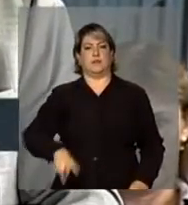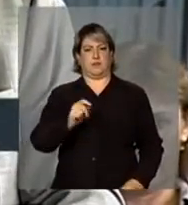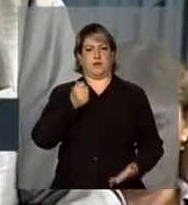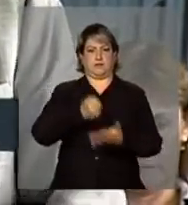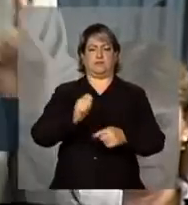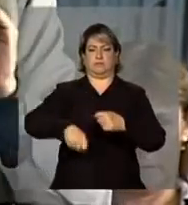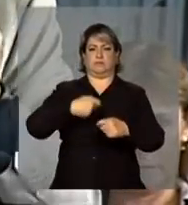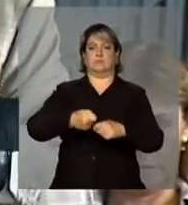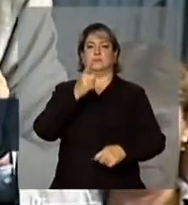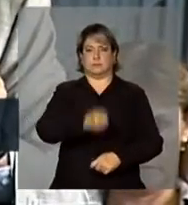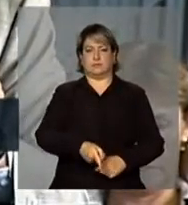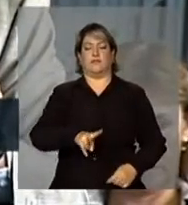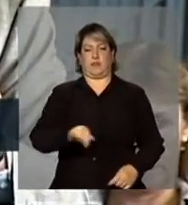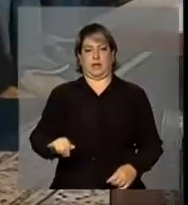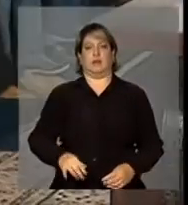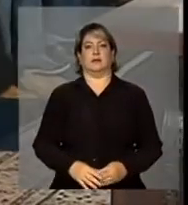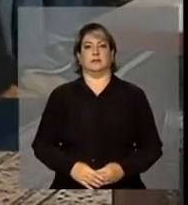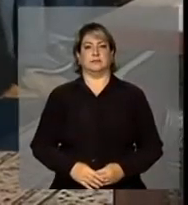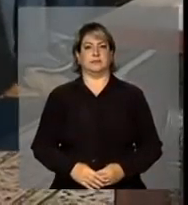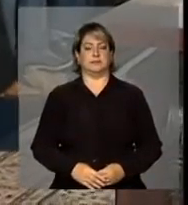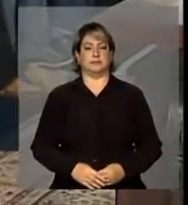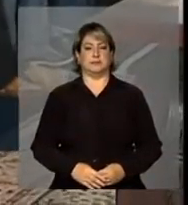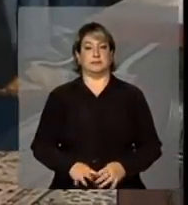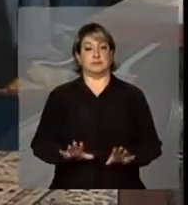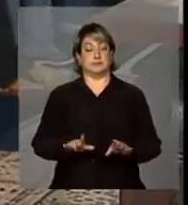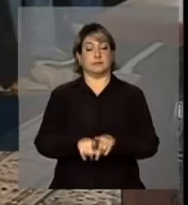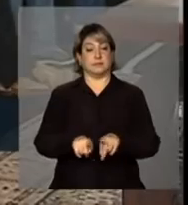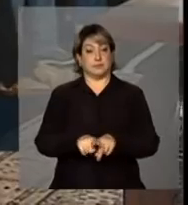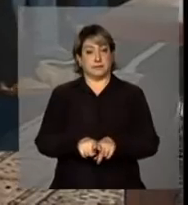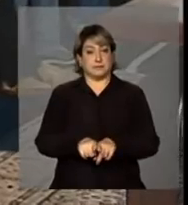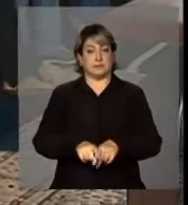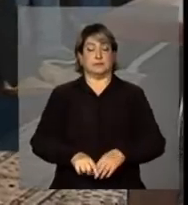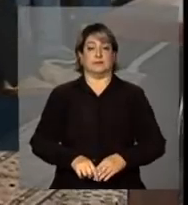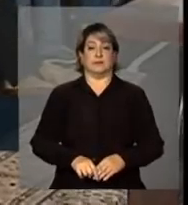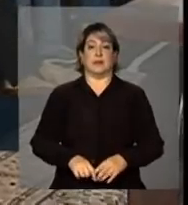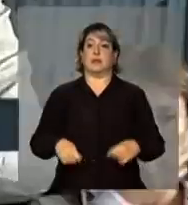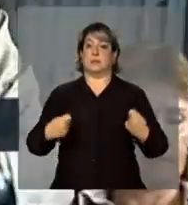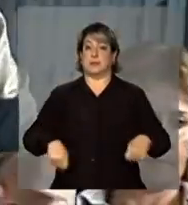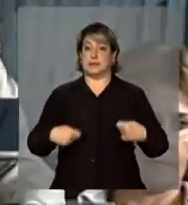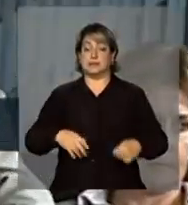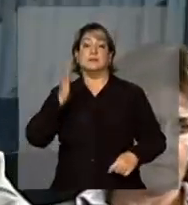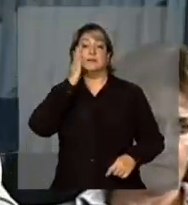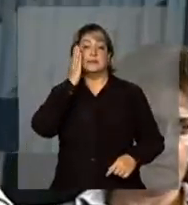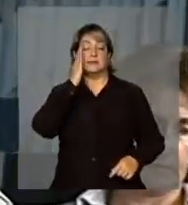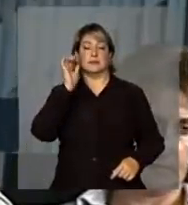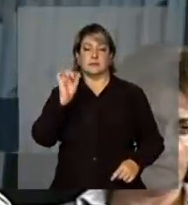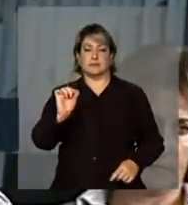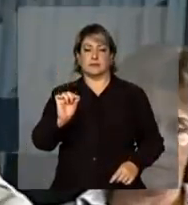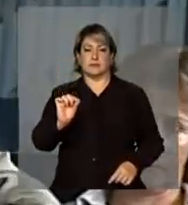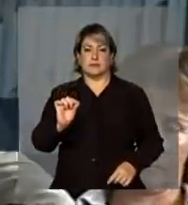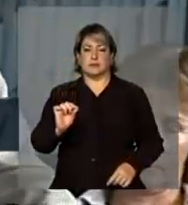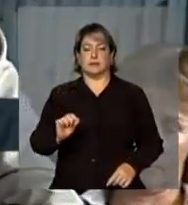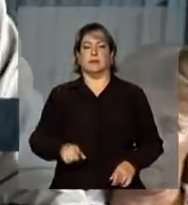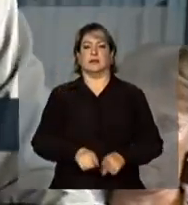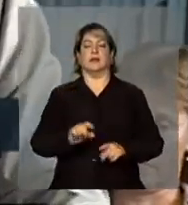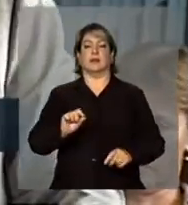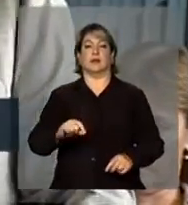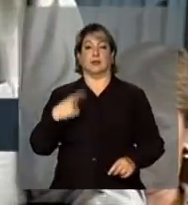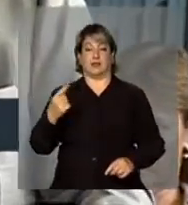punições. Implacável. Por outro lado, é também sabido que, por vezes,